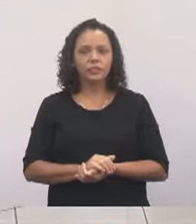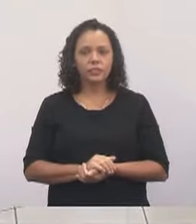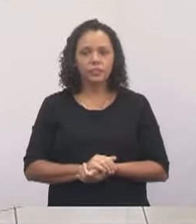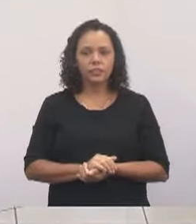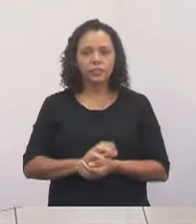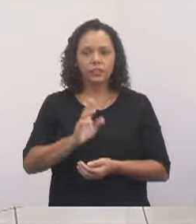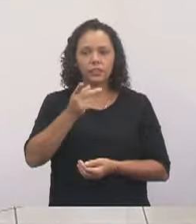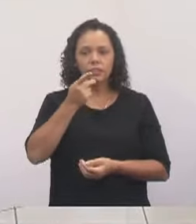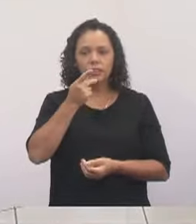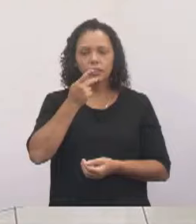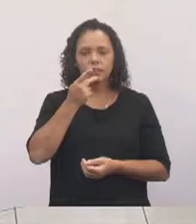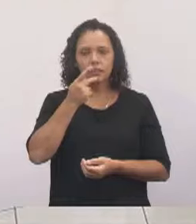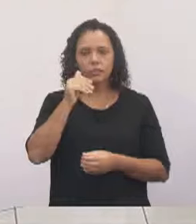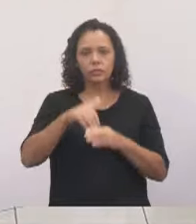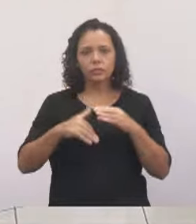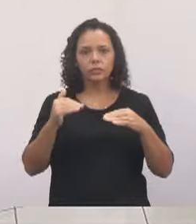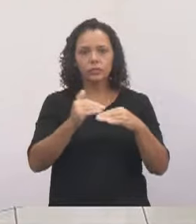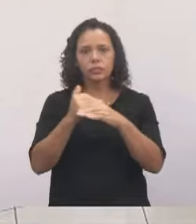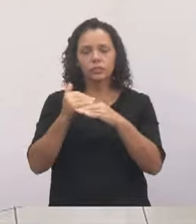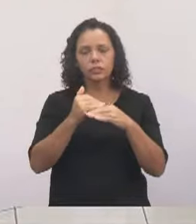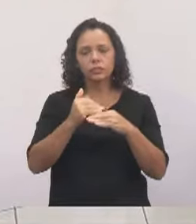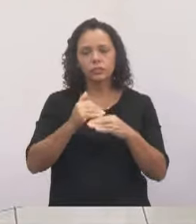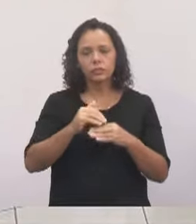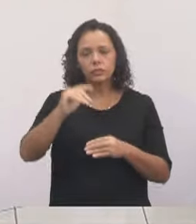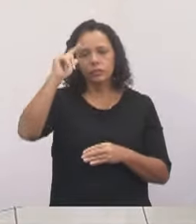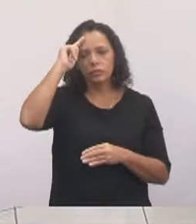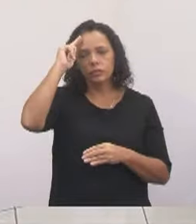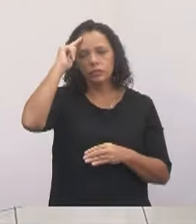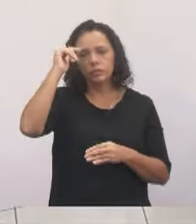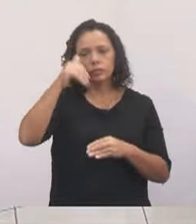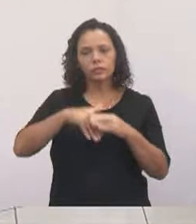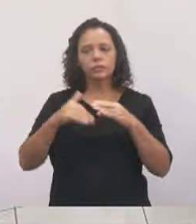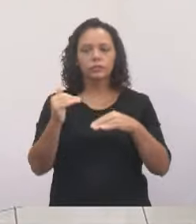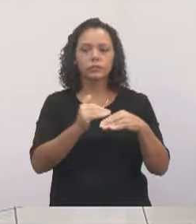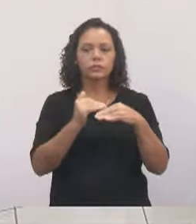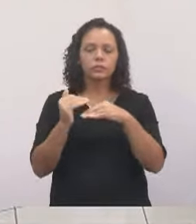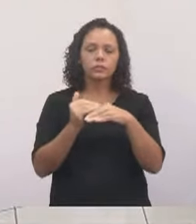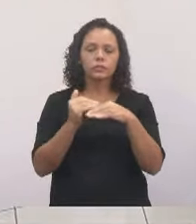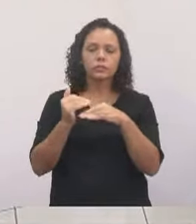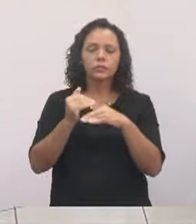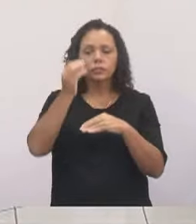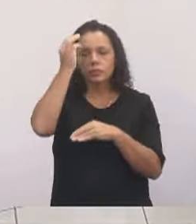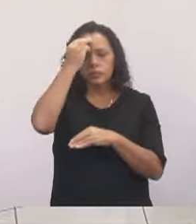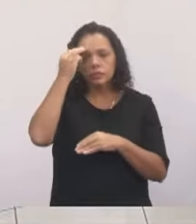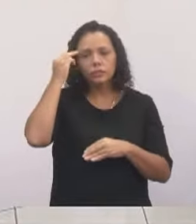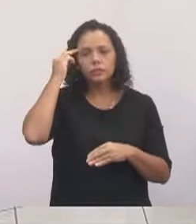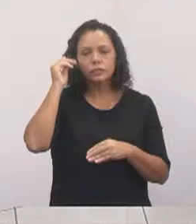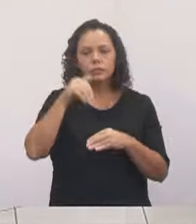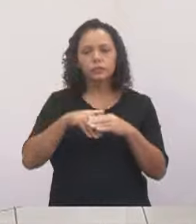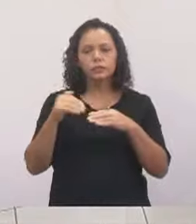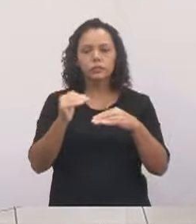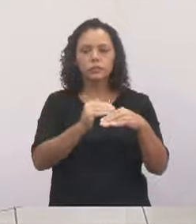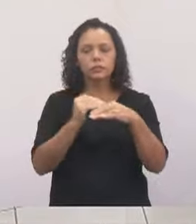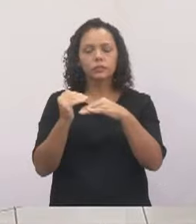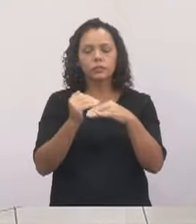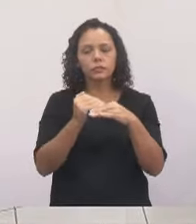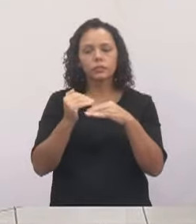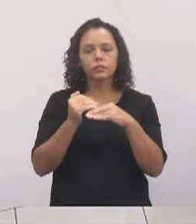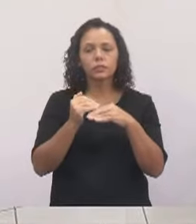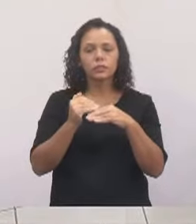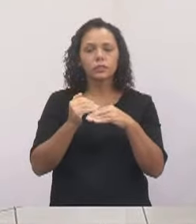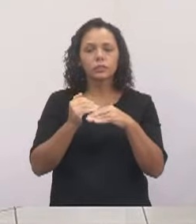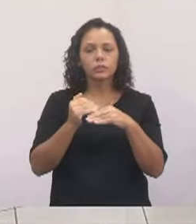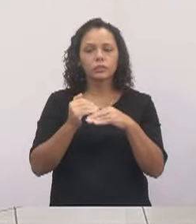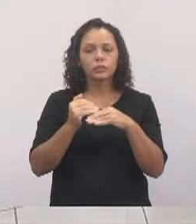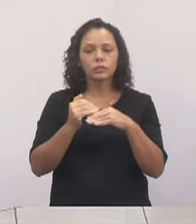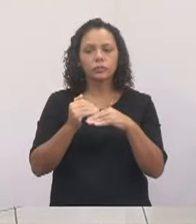Como vota o vereador Luiz Flávio? Eu voto favorável. Como vota a vereadora Maria Amélia? Favorável.